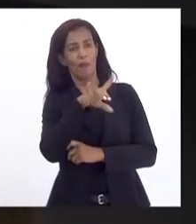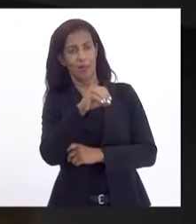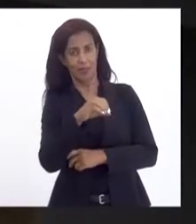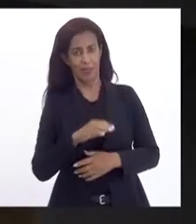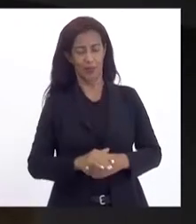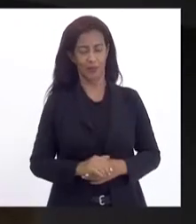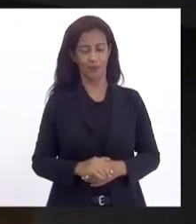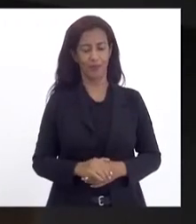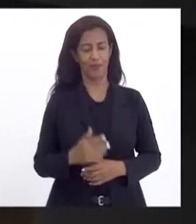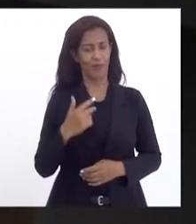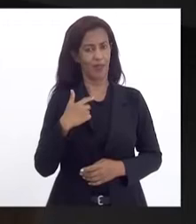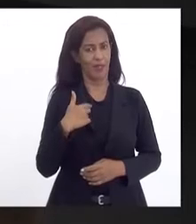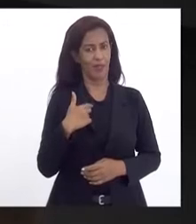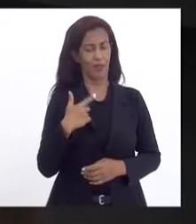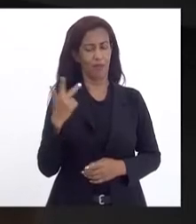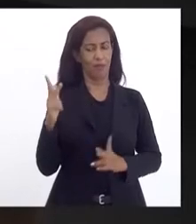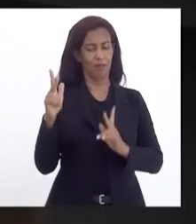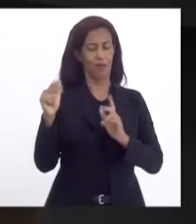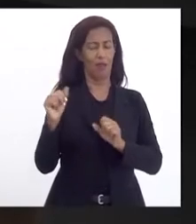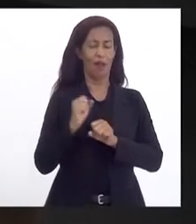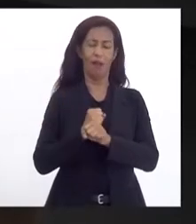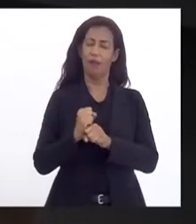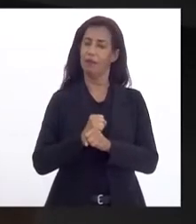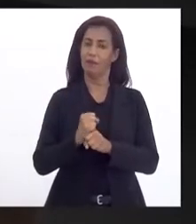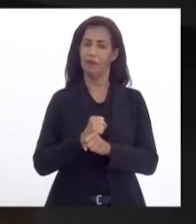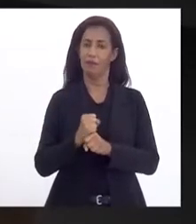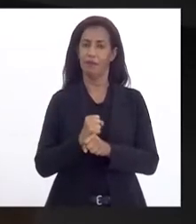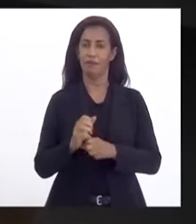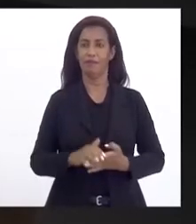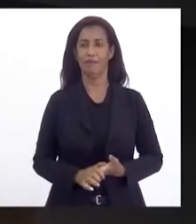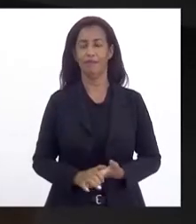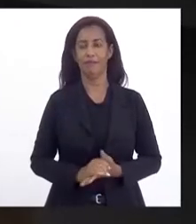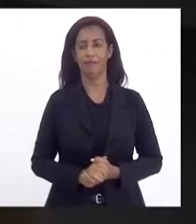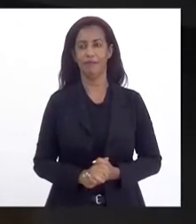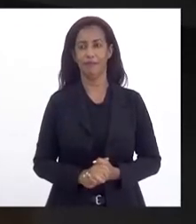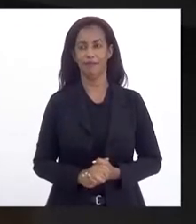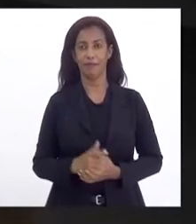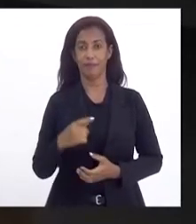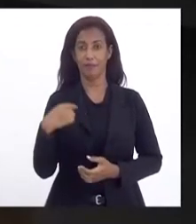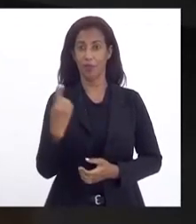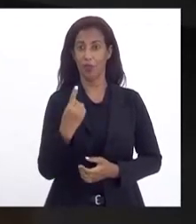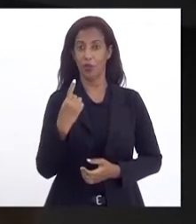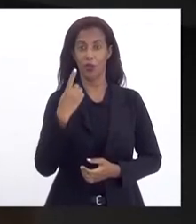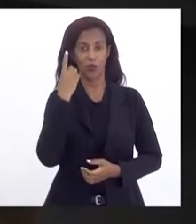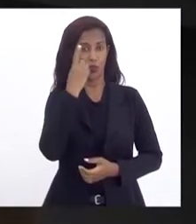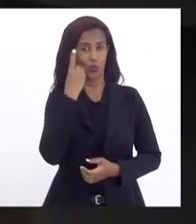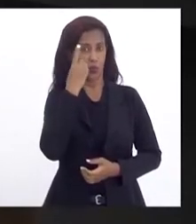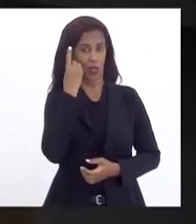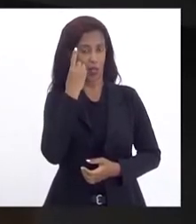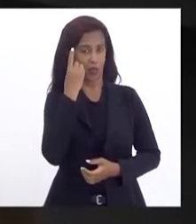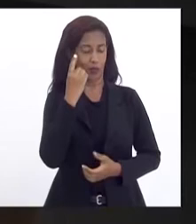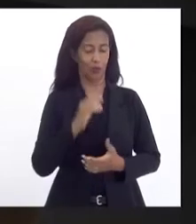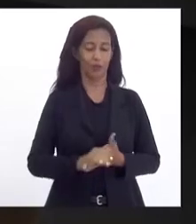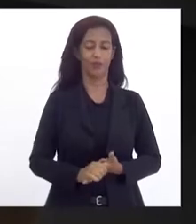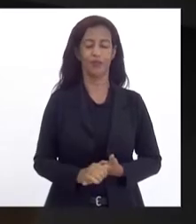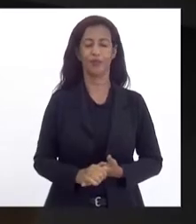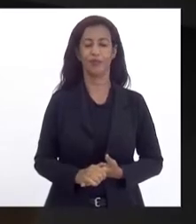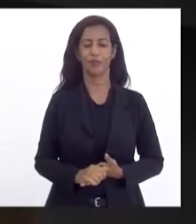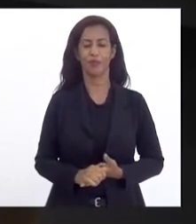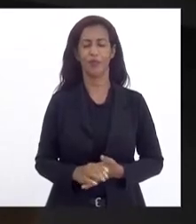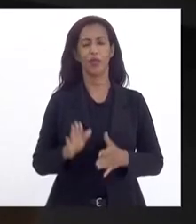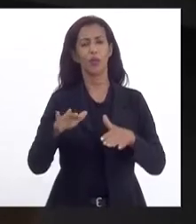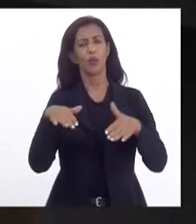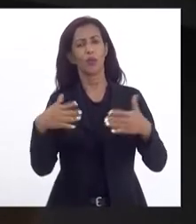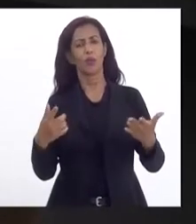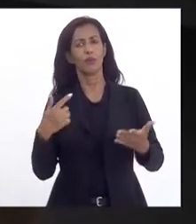Vossa Excelência, há décadas que somos deputados de oposição. Eu, quando